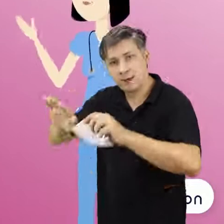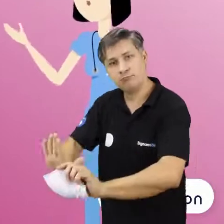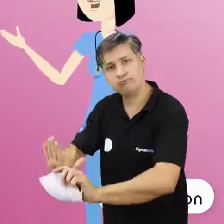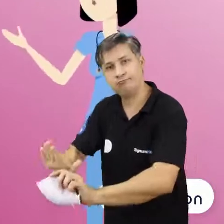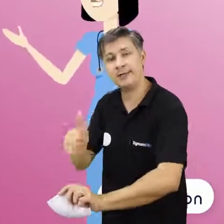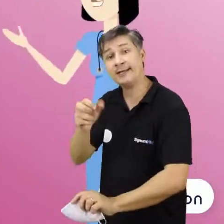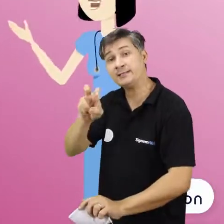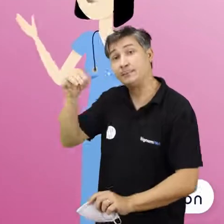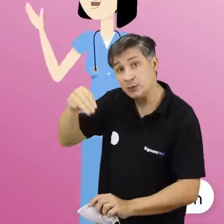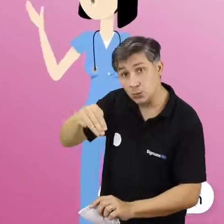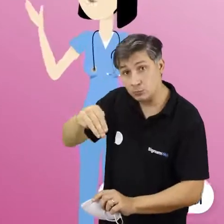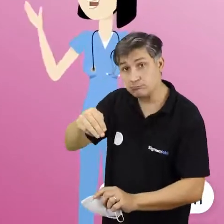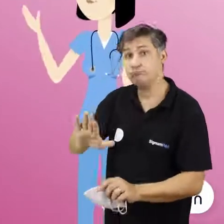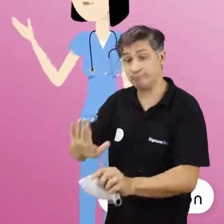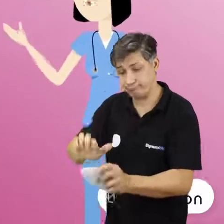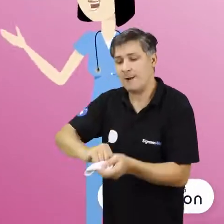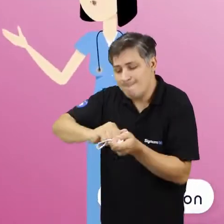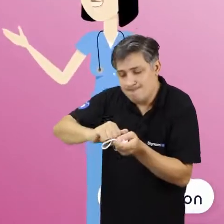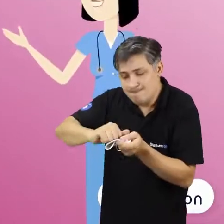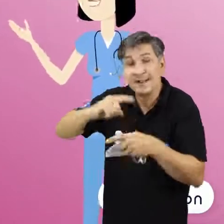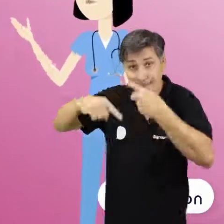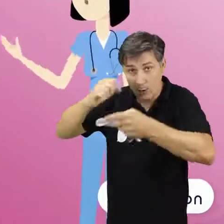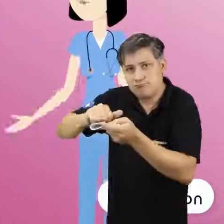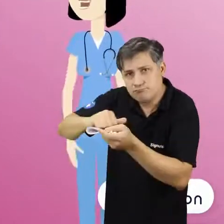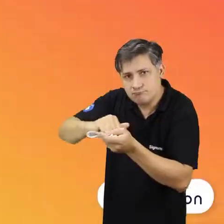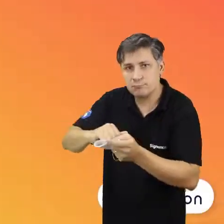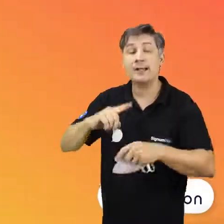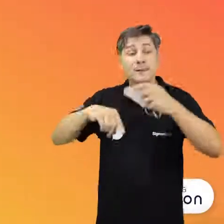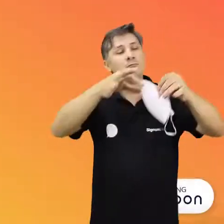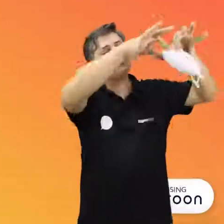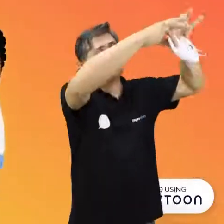ou detergente. Deixe secar totalmente antes de usar.